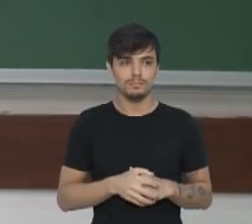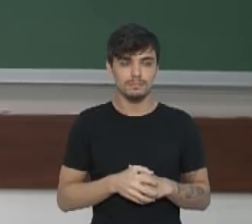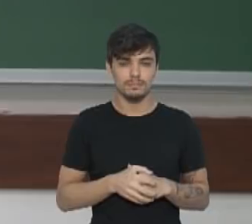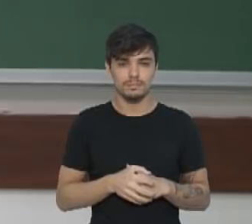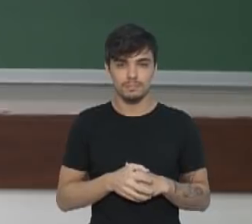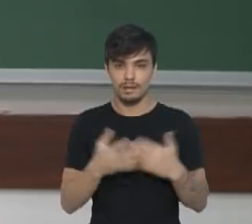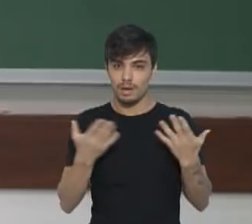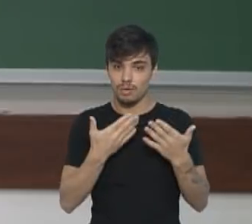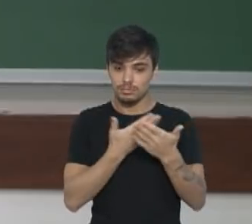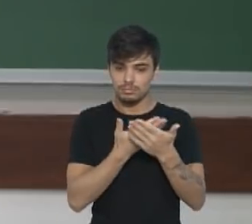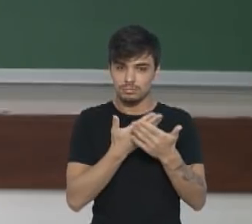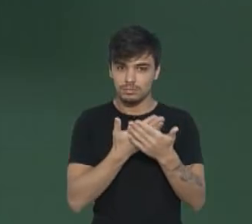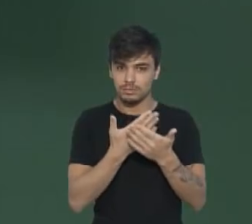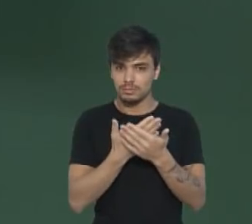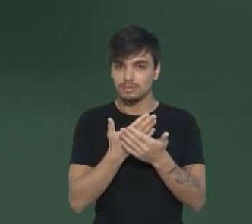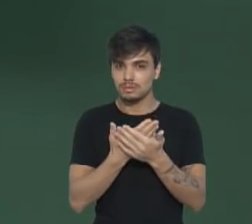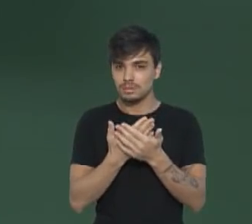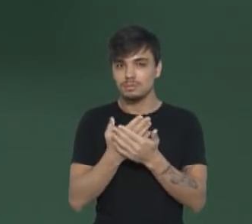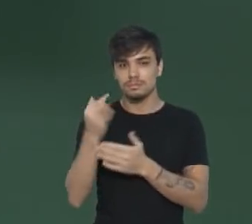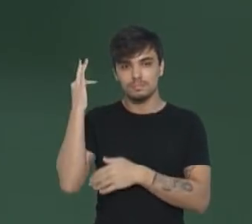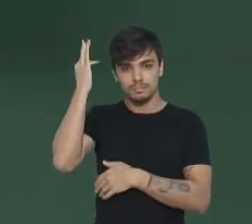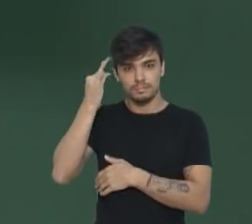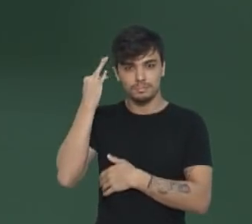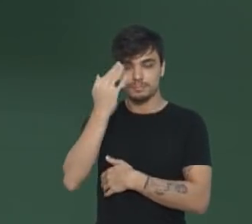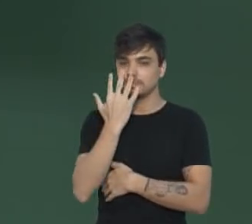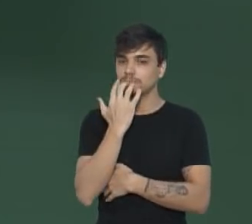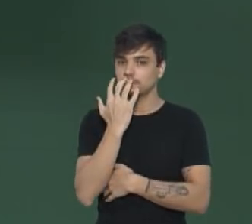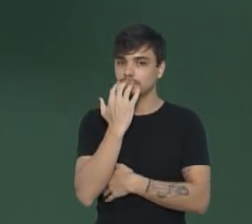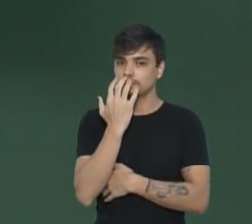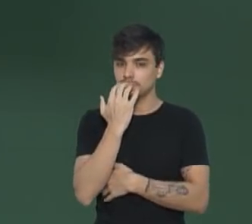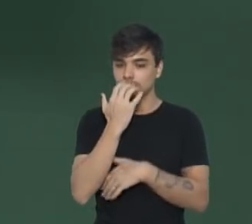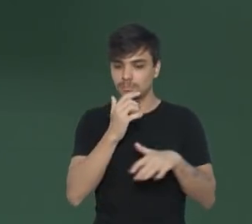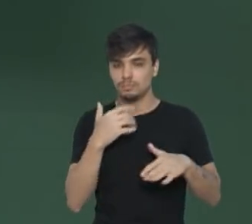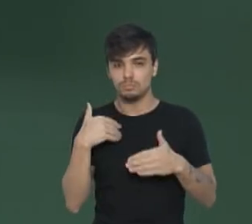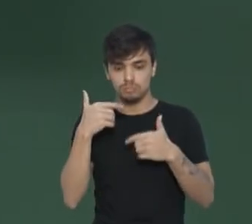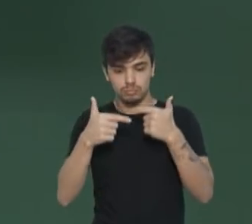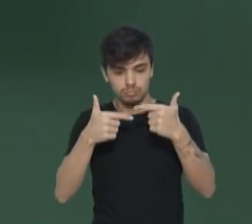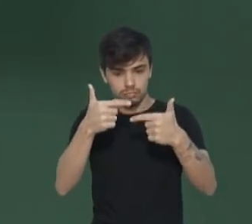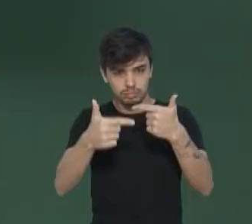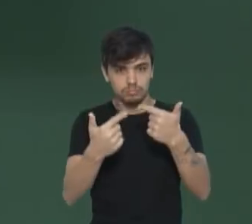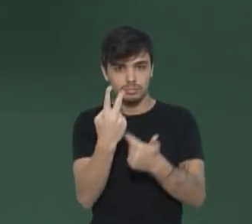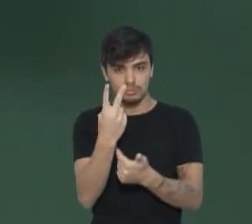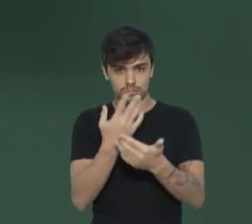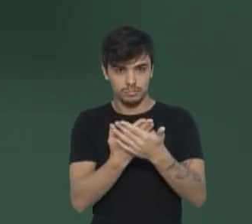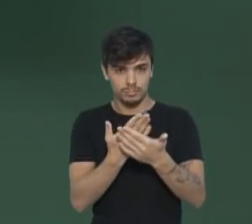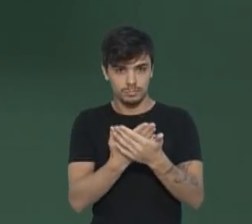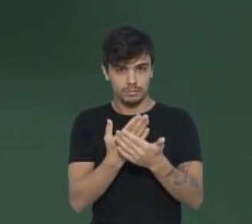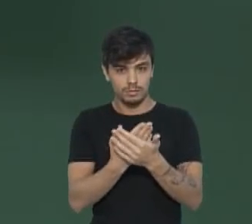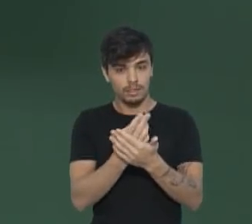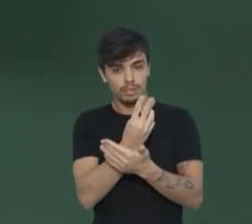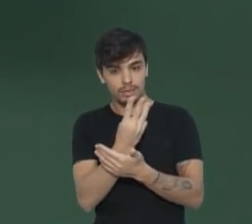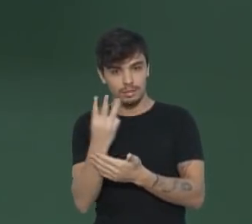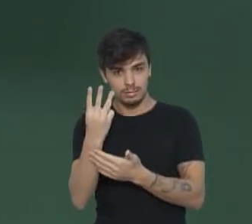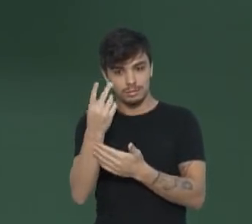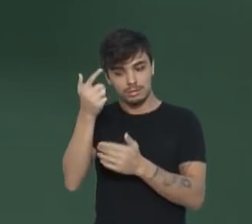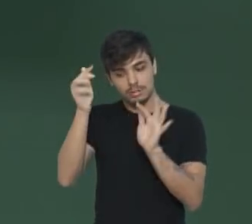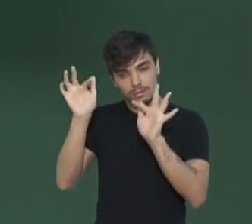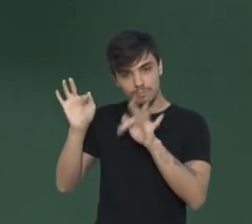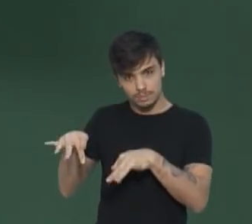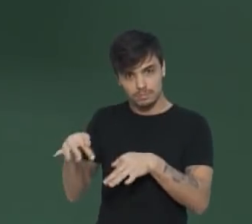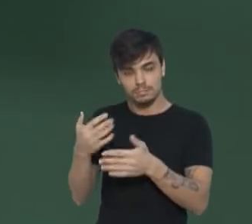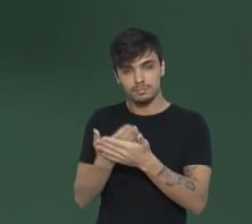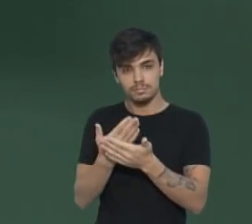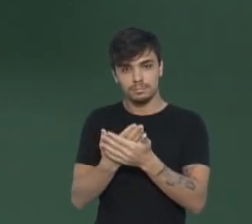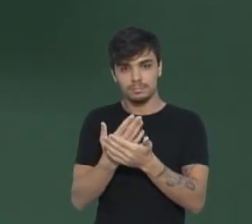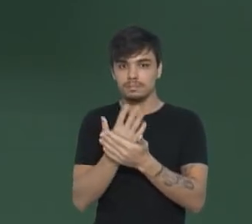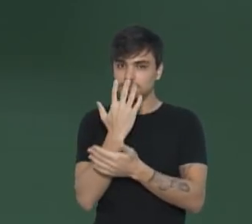a filosofia nietzschiana, portanto, já há 2 aulas, essa nossa terceira e última aula sobre esse filósofo. Nietzsche tem uma